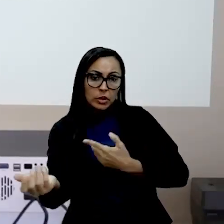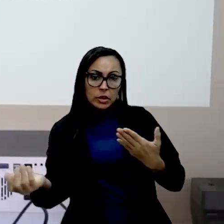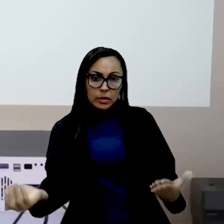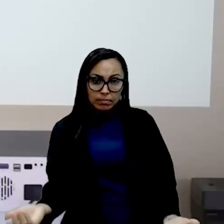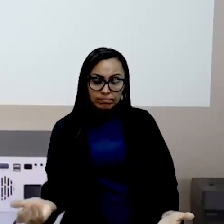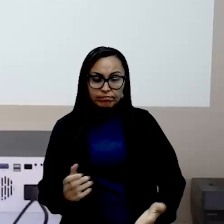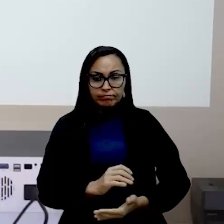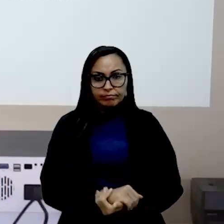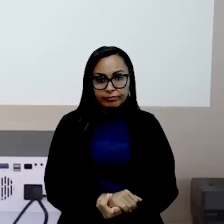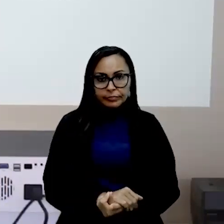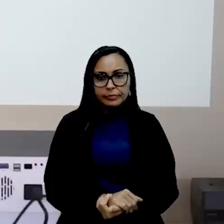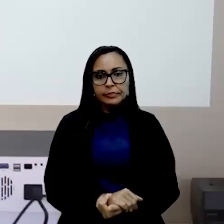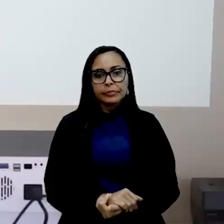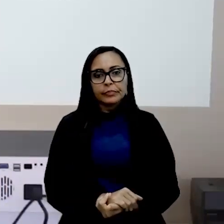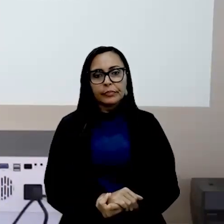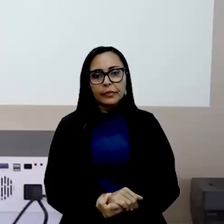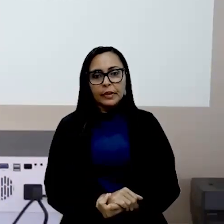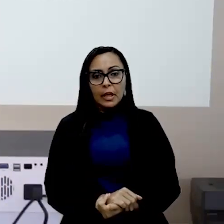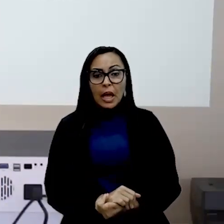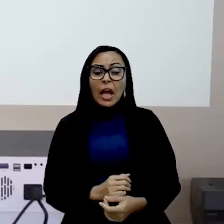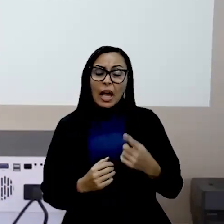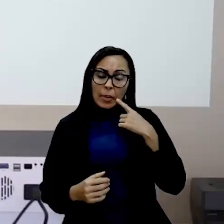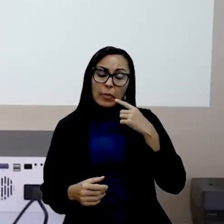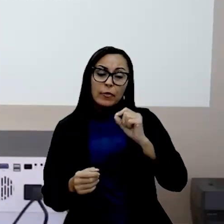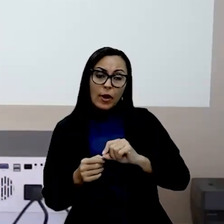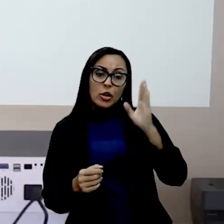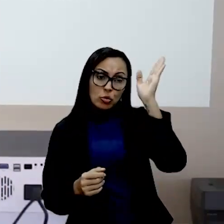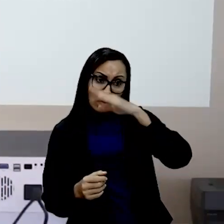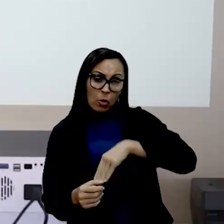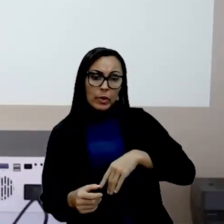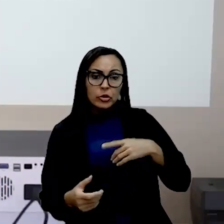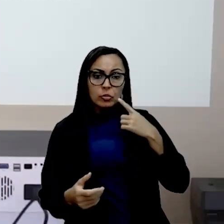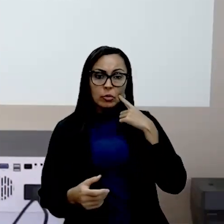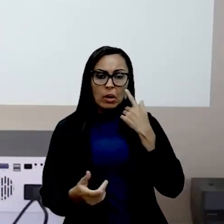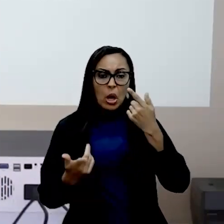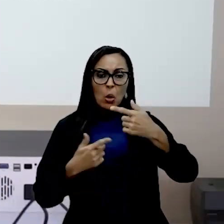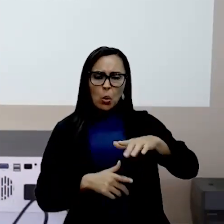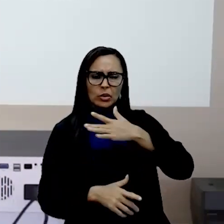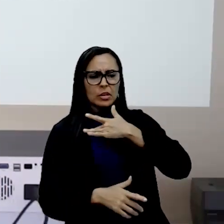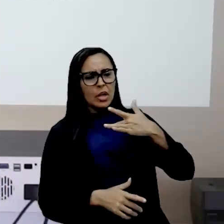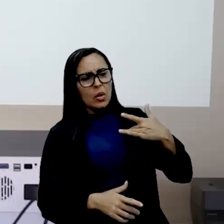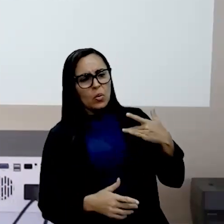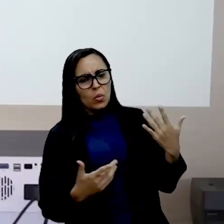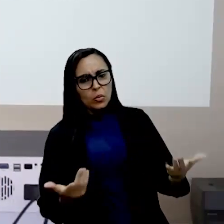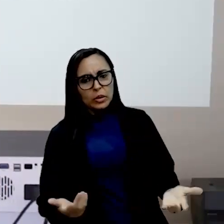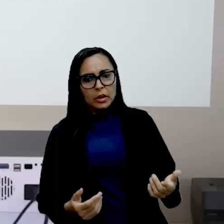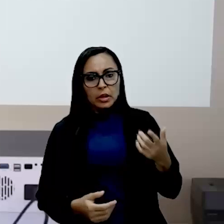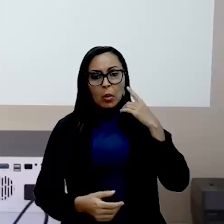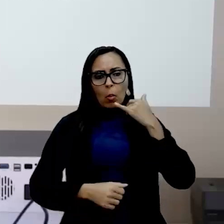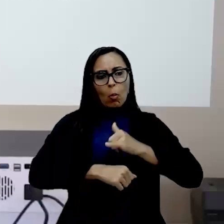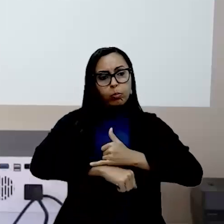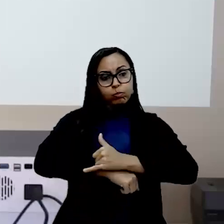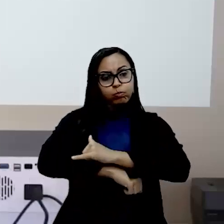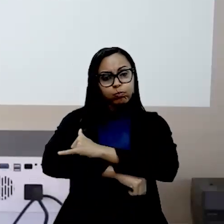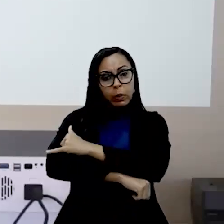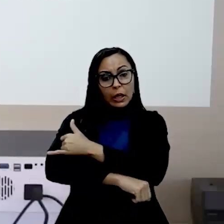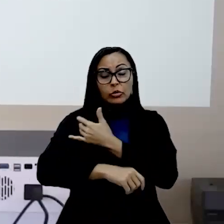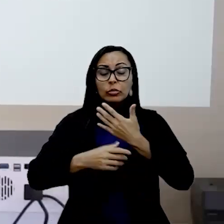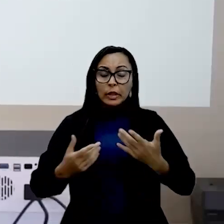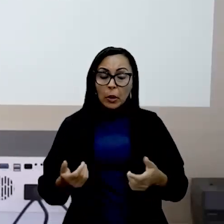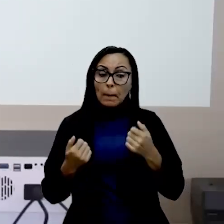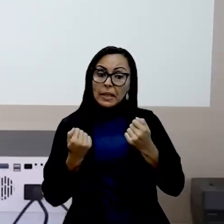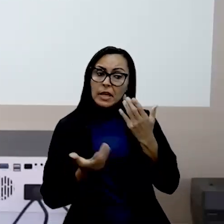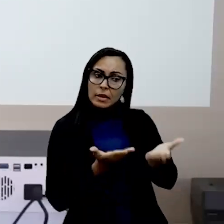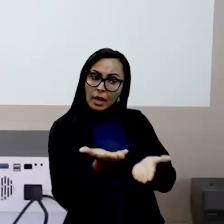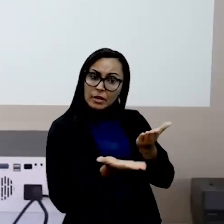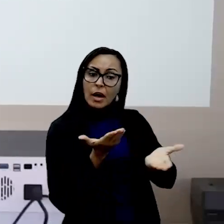é gordofobia, mas porque faz mal mesmo, é uma coisa que vai de encontro à saúde. Né? Ninguém é obeso porque quer, é uma doença, tem que ser tratada, né? Da